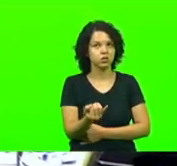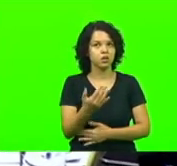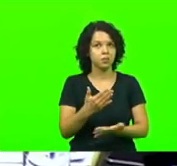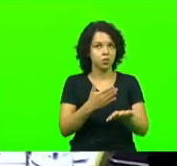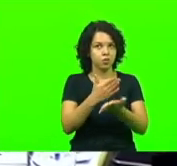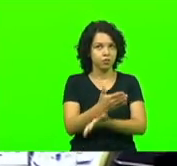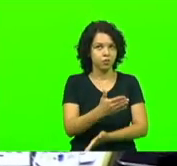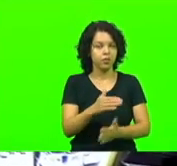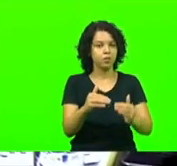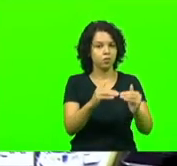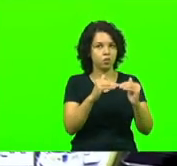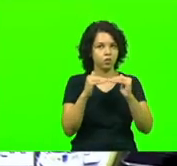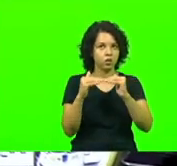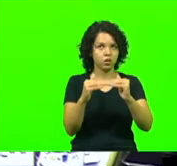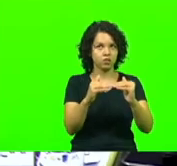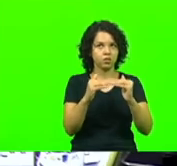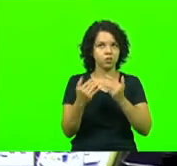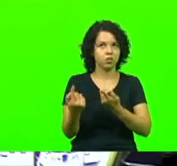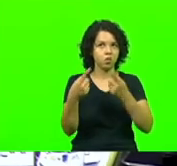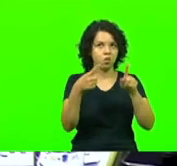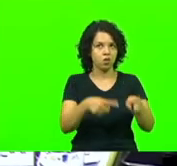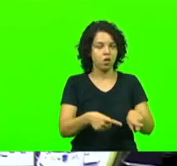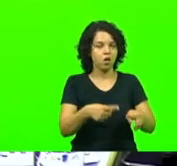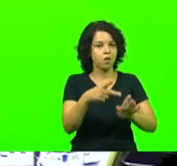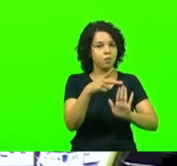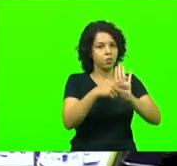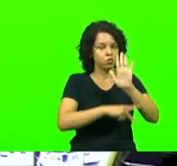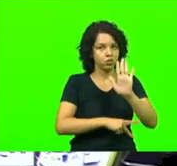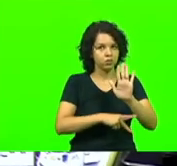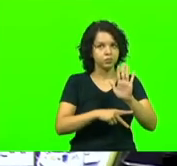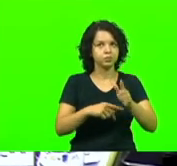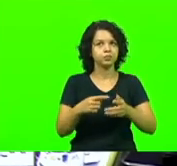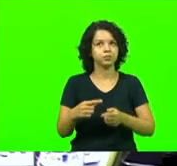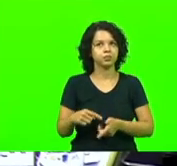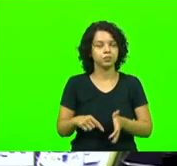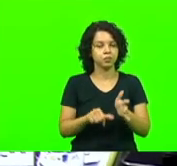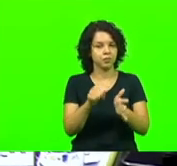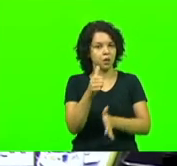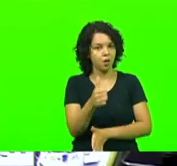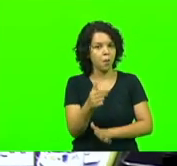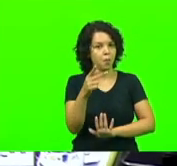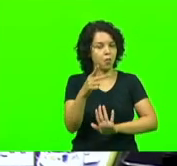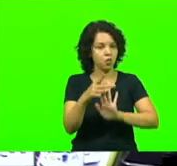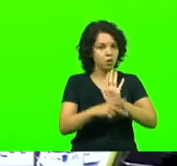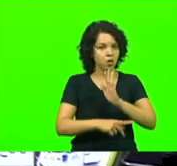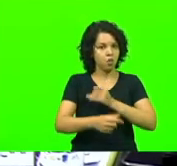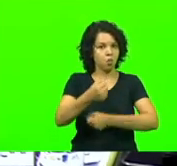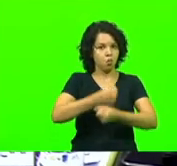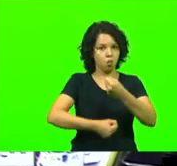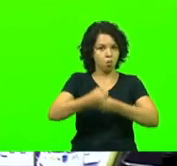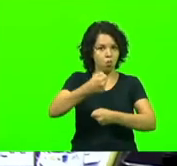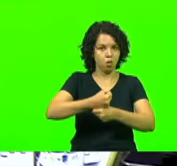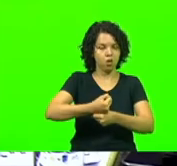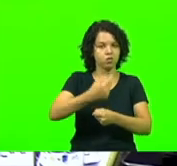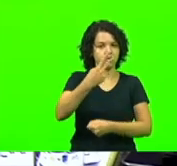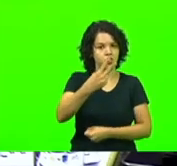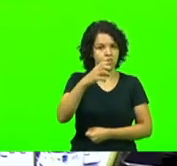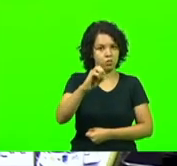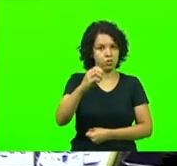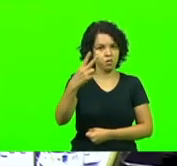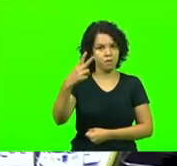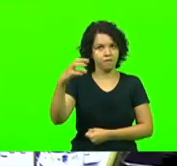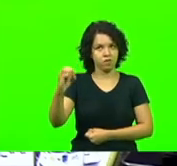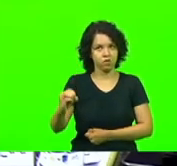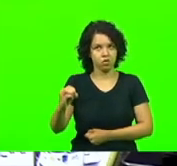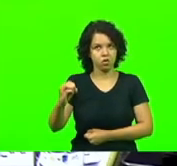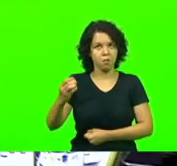por unanimidade contrário ao projeto, primeiro, é porque esse projeto é de 2020, era lá no começo da